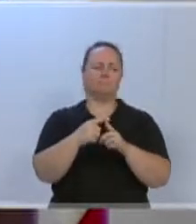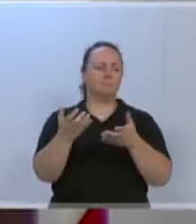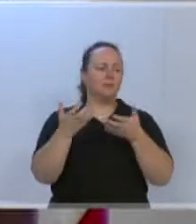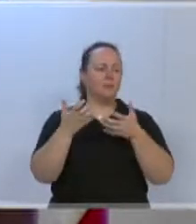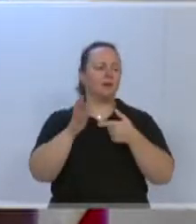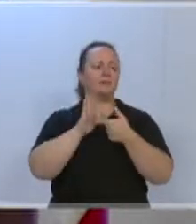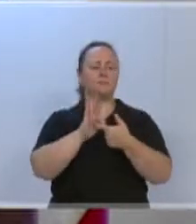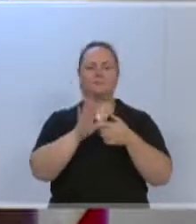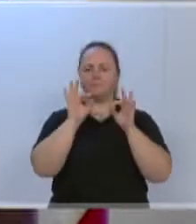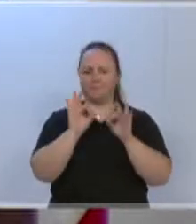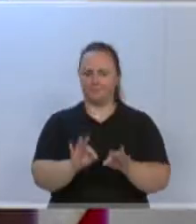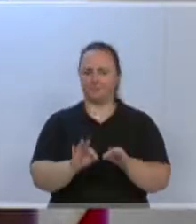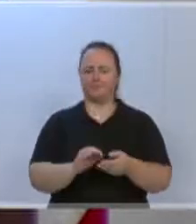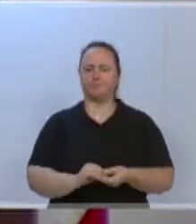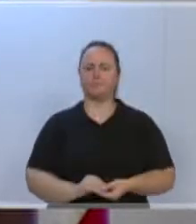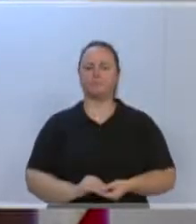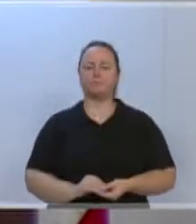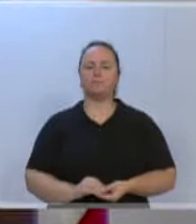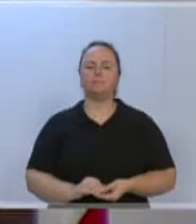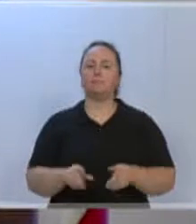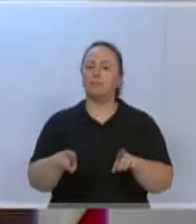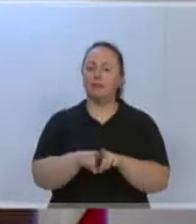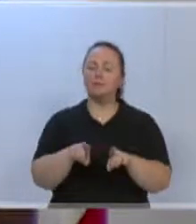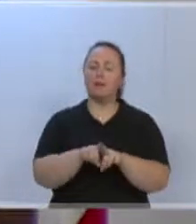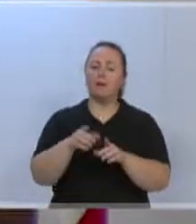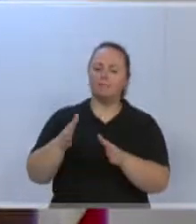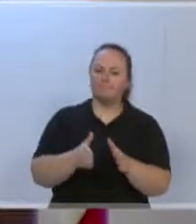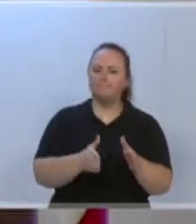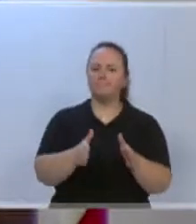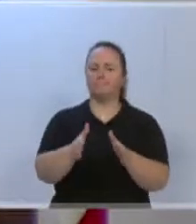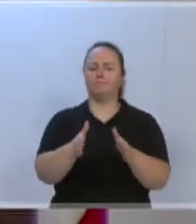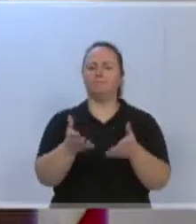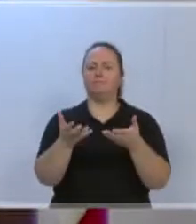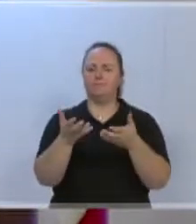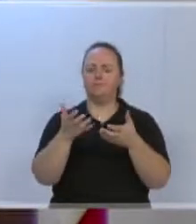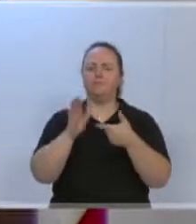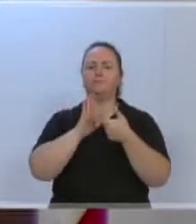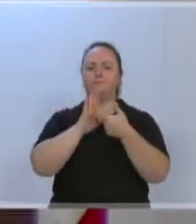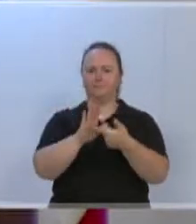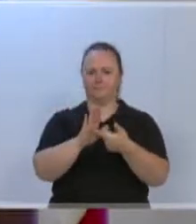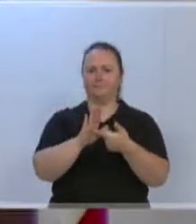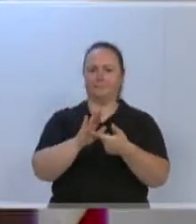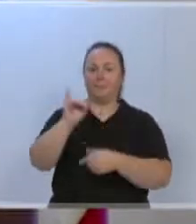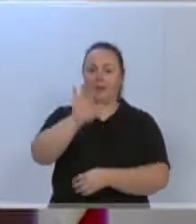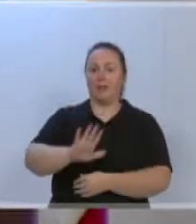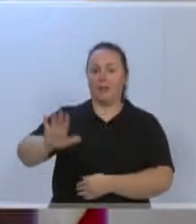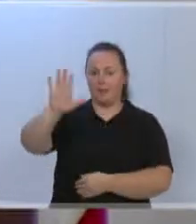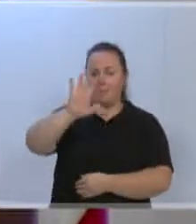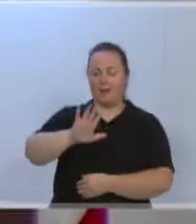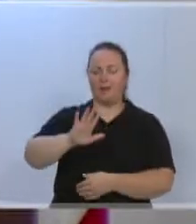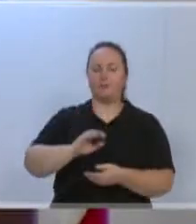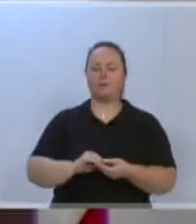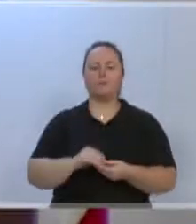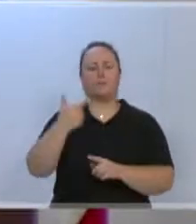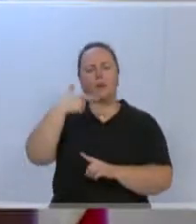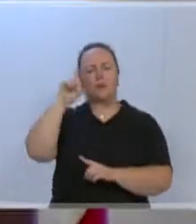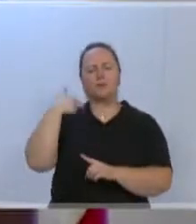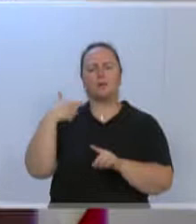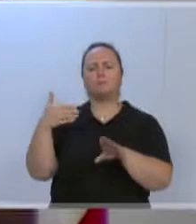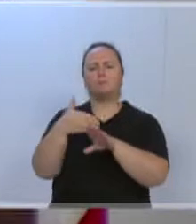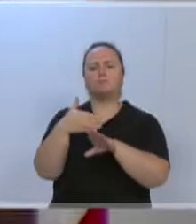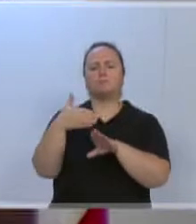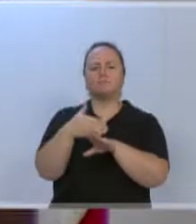destaque ainda nesse sentido nesse direcionamento gostaria de colocar as imagens ontem estive participando de um evento